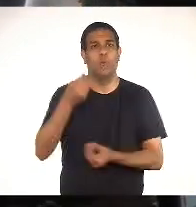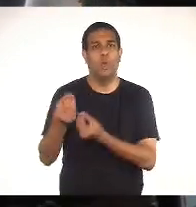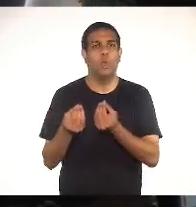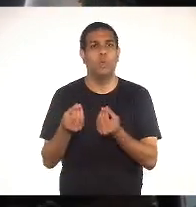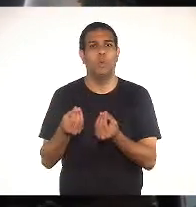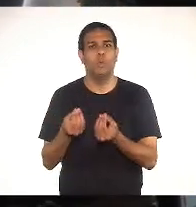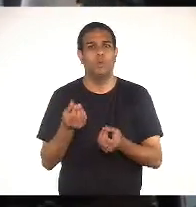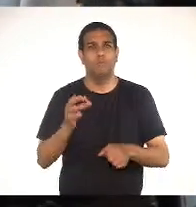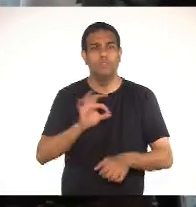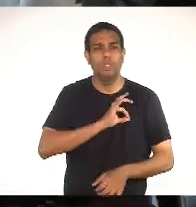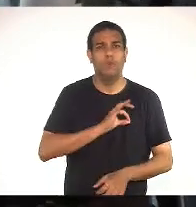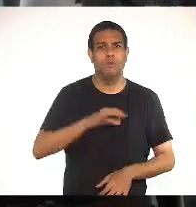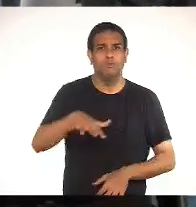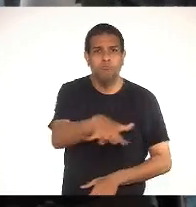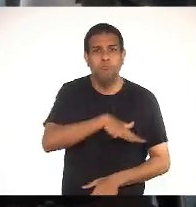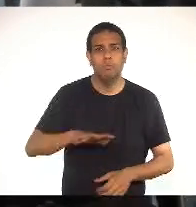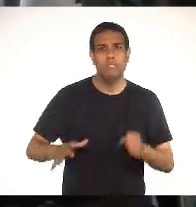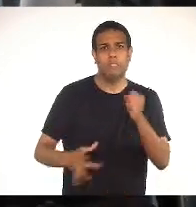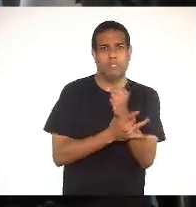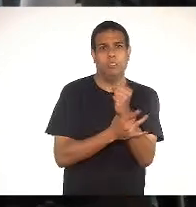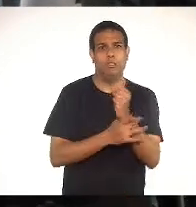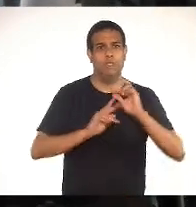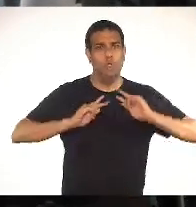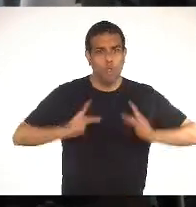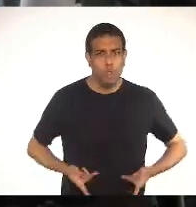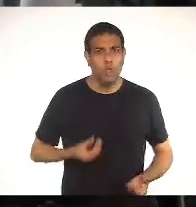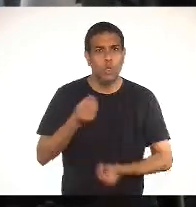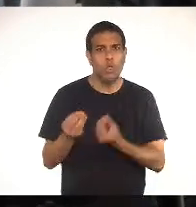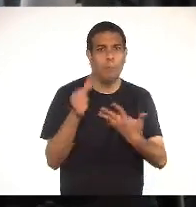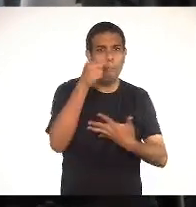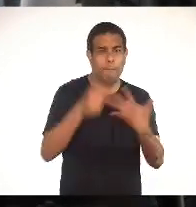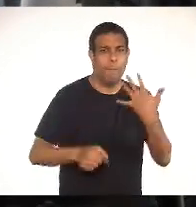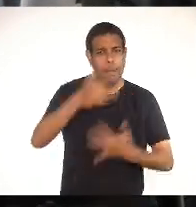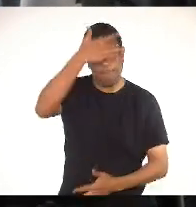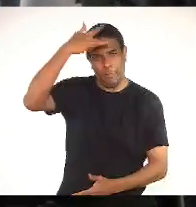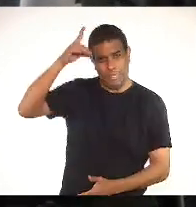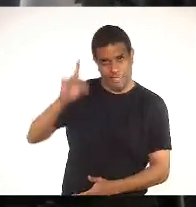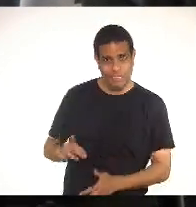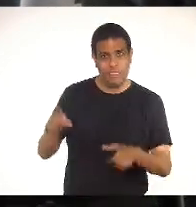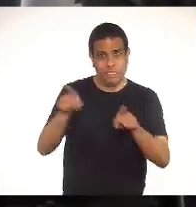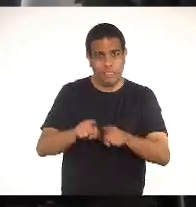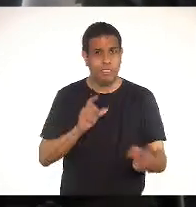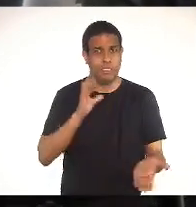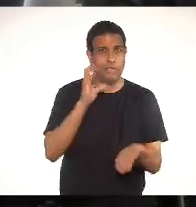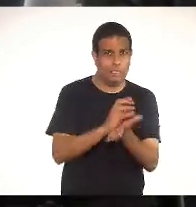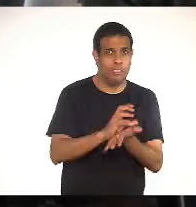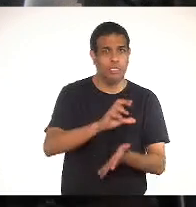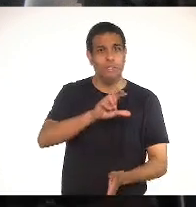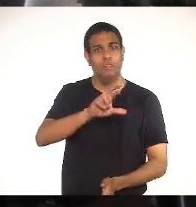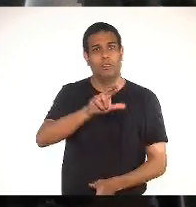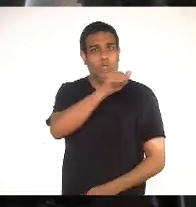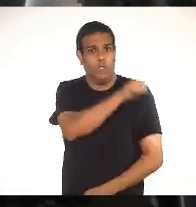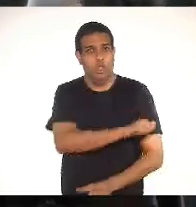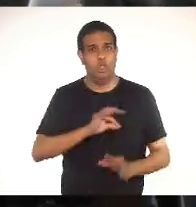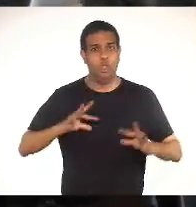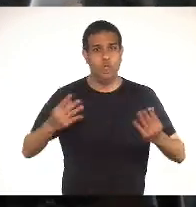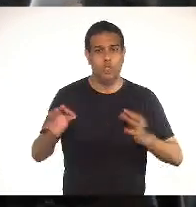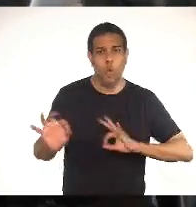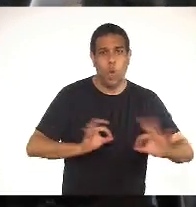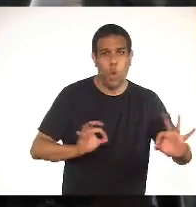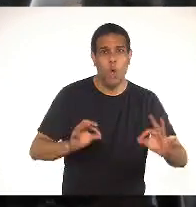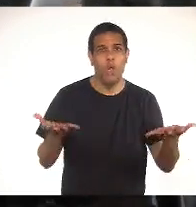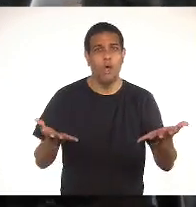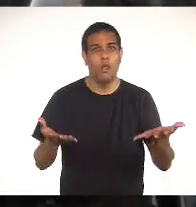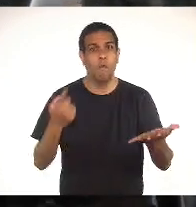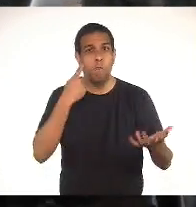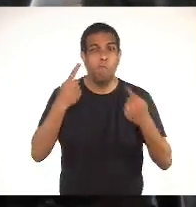Defesa Civil, Segurança Pública e Assuntos de Polícia, da Pessoa com Deficiência, e de Orçamento, Finanças, Fiscalização Financeira e Controle. Para